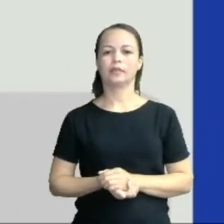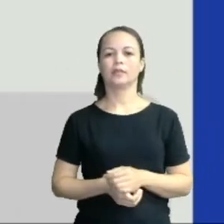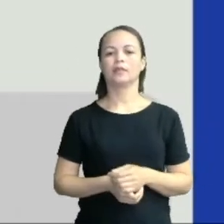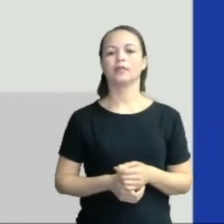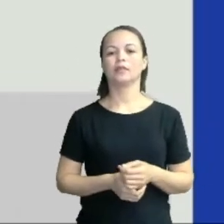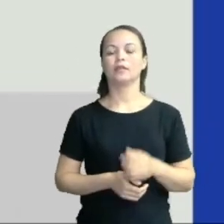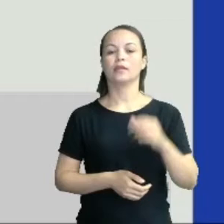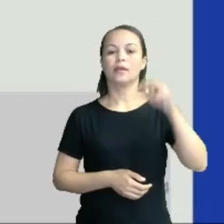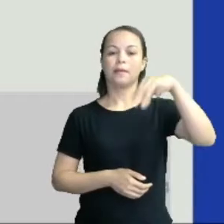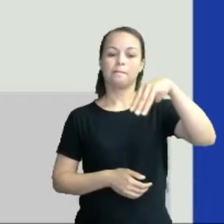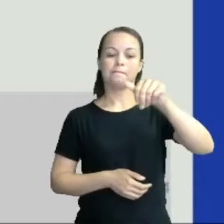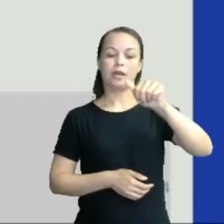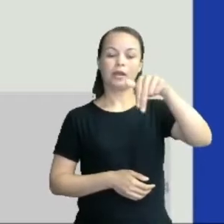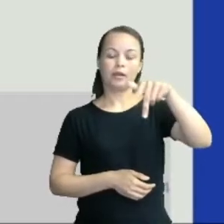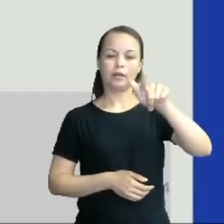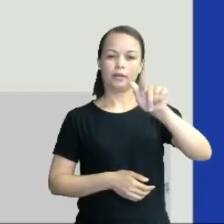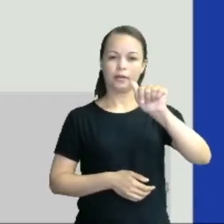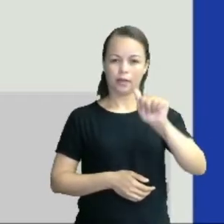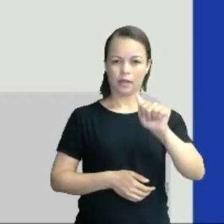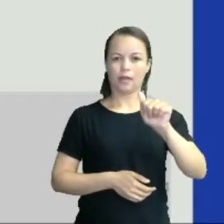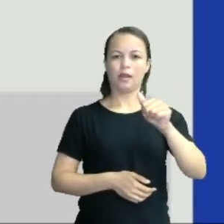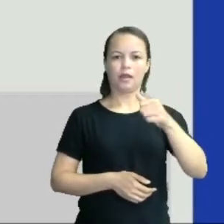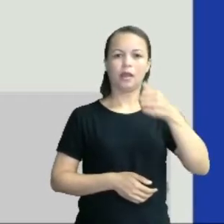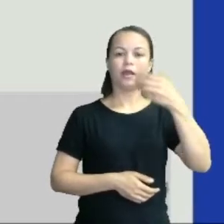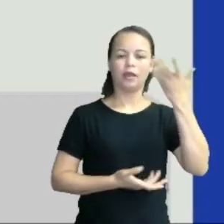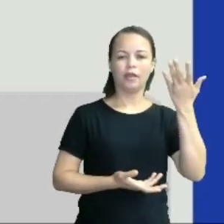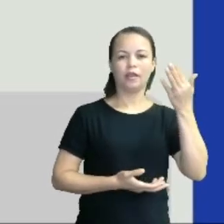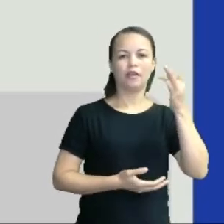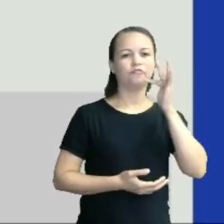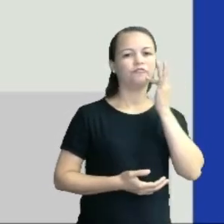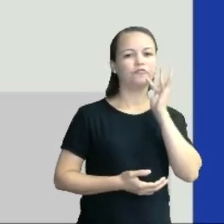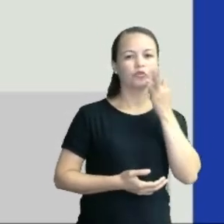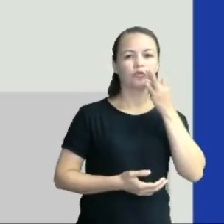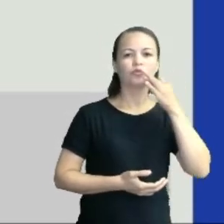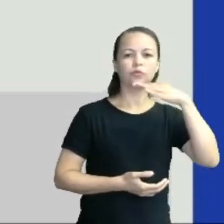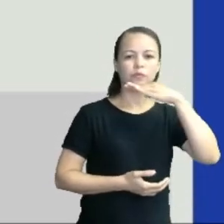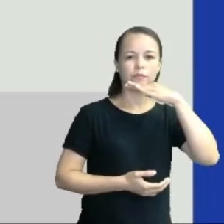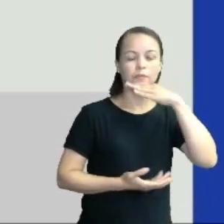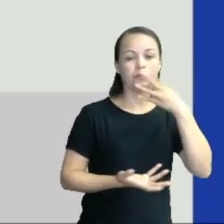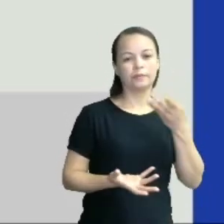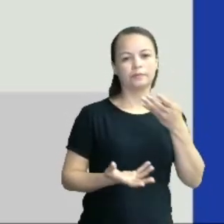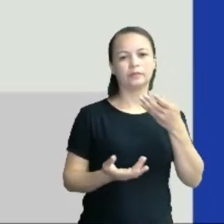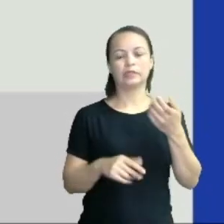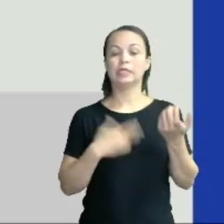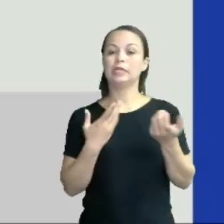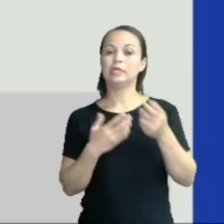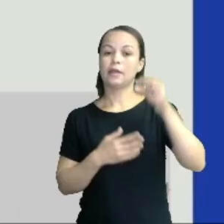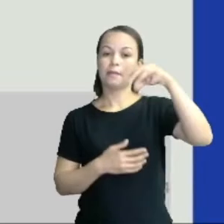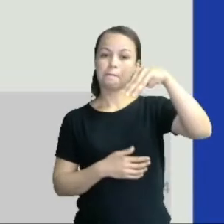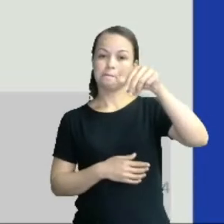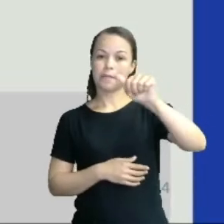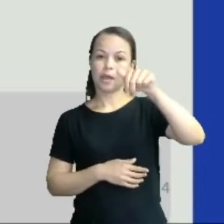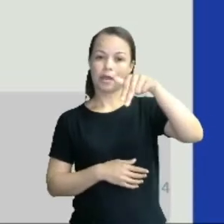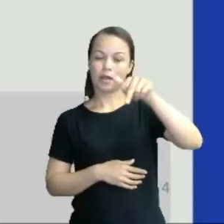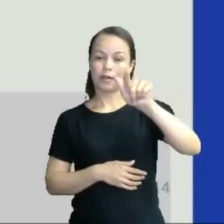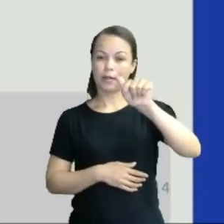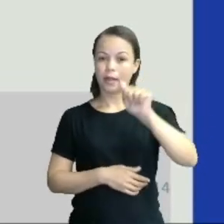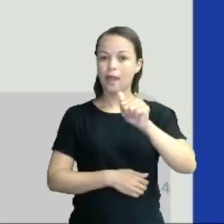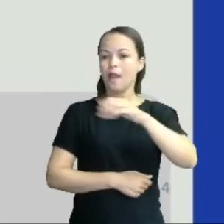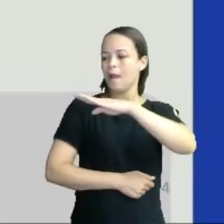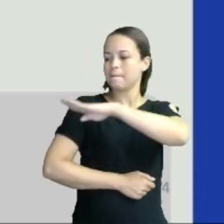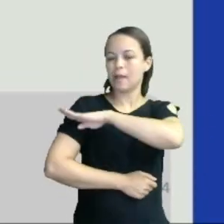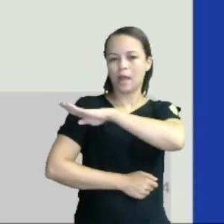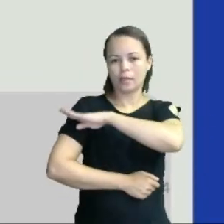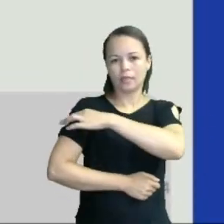Manga, fruto da mangueira. E manga, parte da camisa. O último aqui,